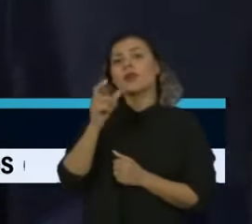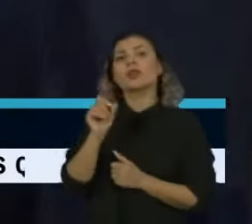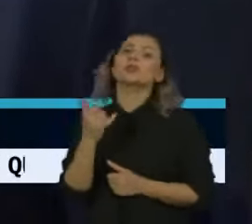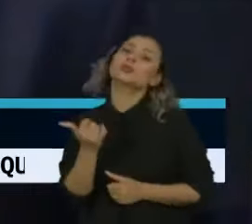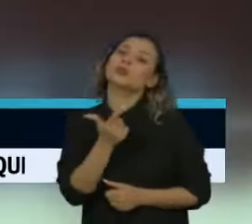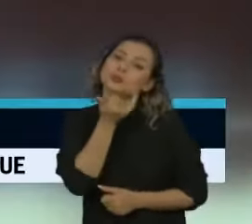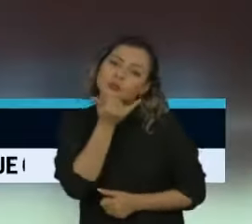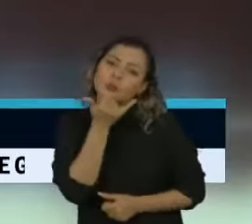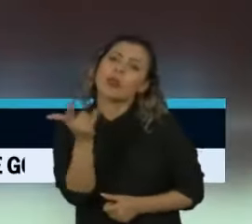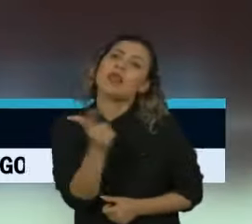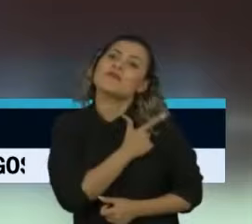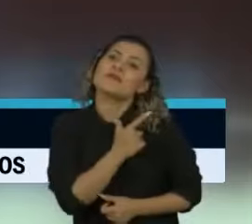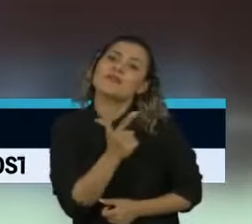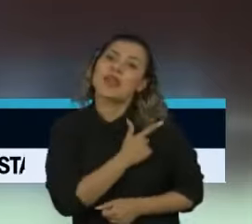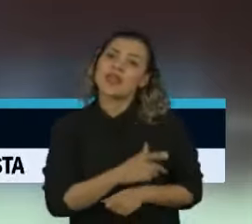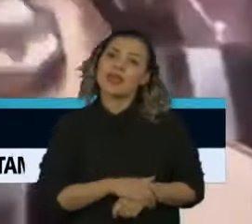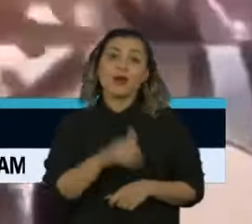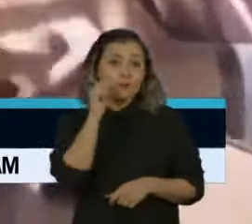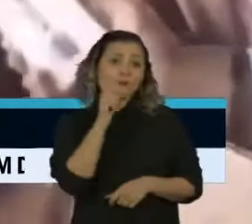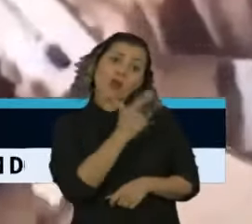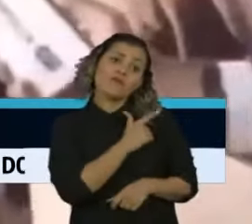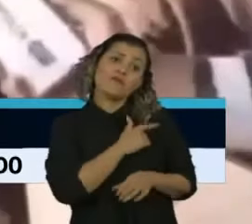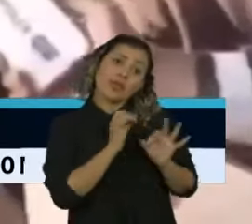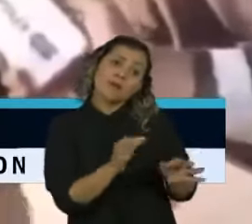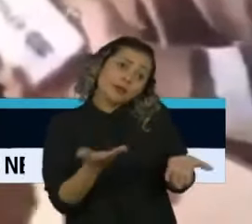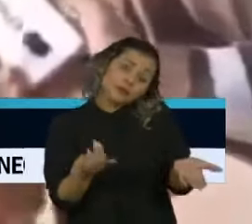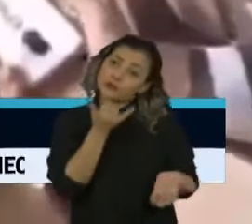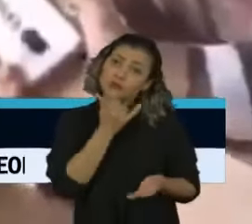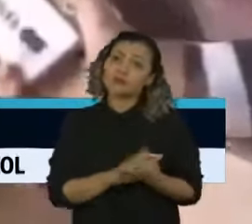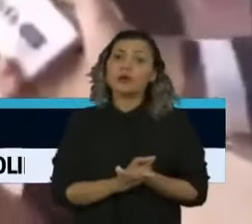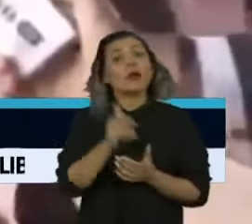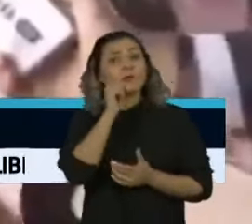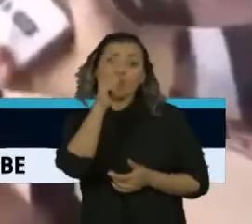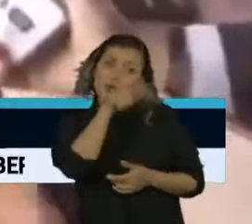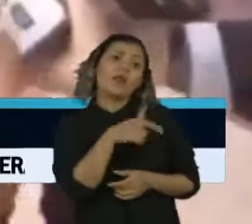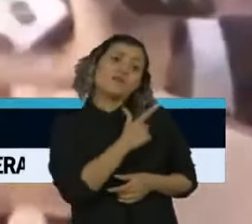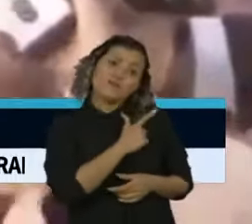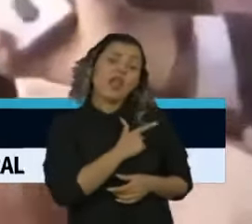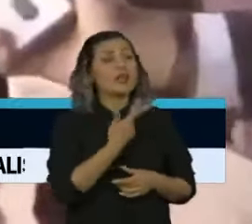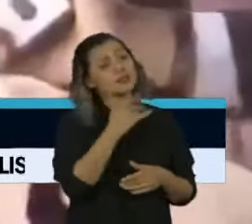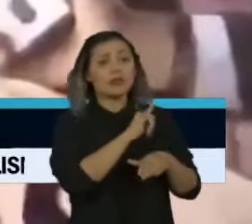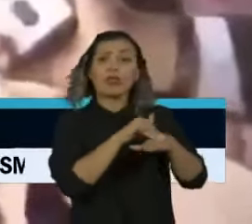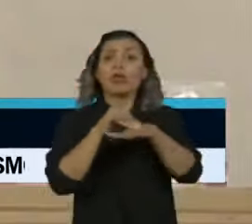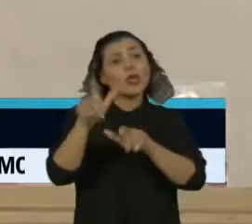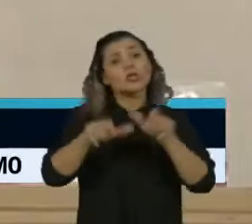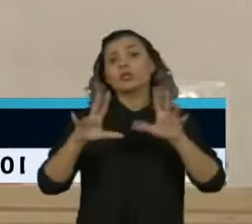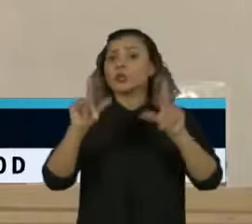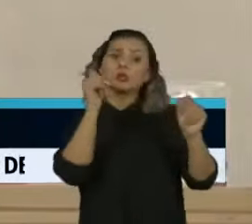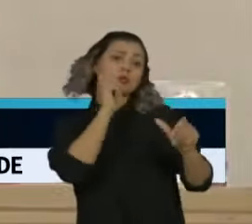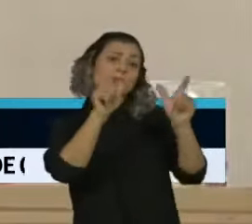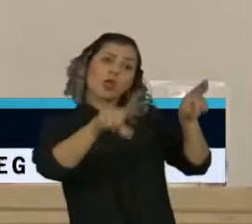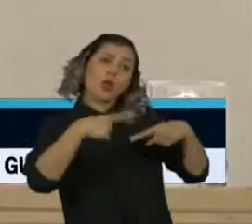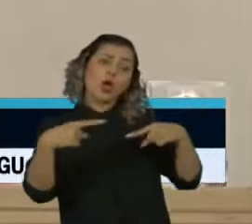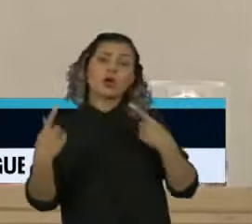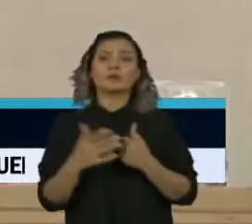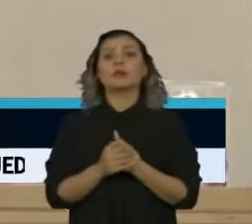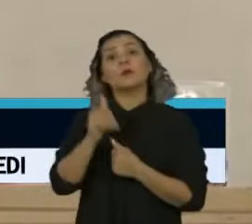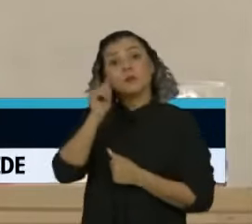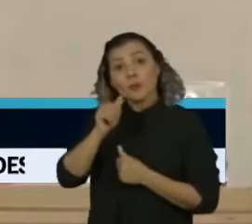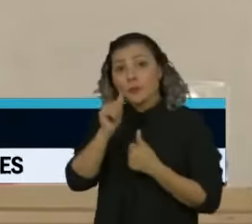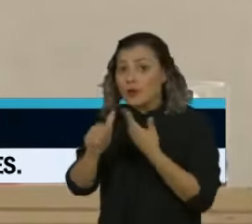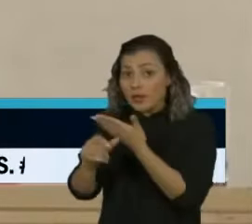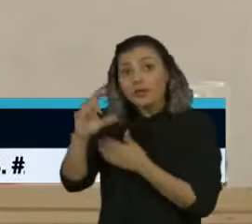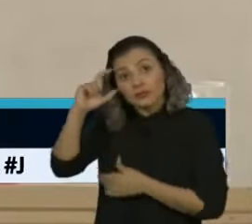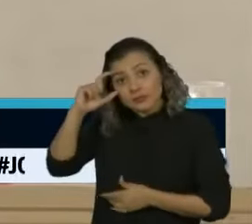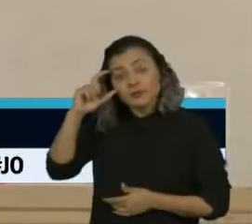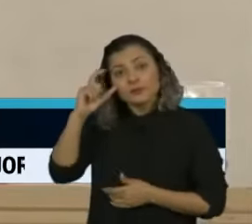chamá-la de feia. É verdade mesmo? A mulher é feia mesmo? Se eu chamar você de feia agora, acabou o mundo. Todas as mulheres vão estar contra mim. E ter uma mulher,